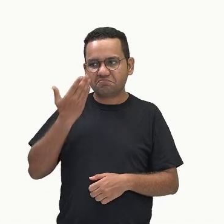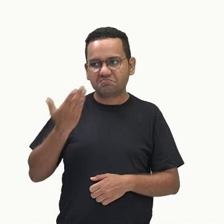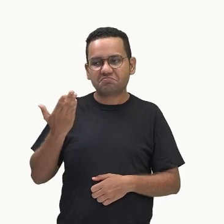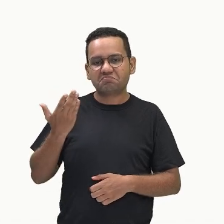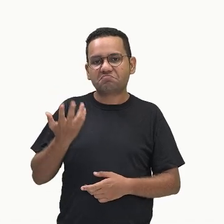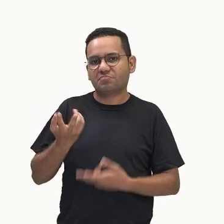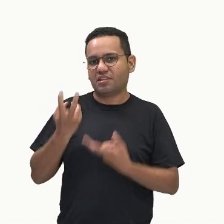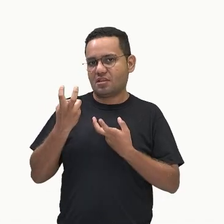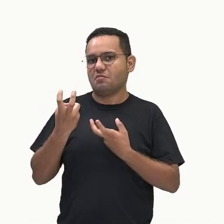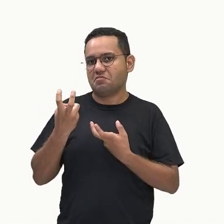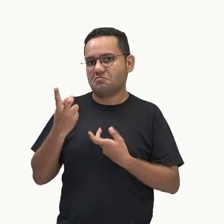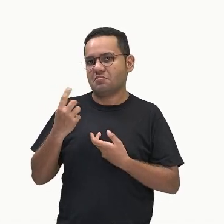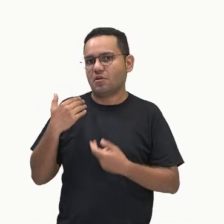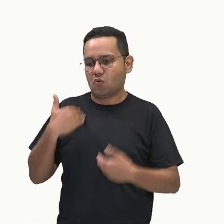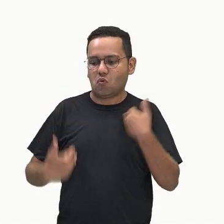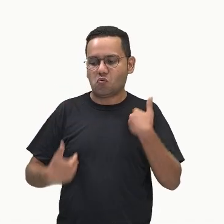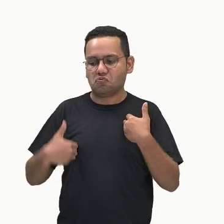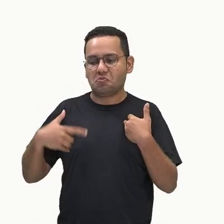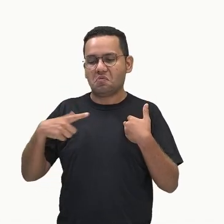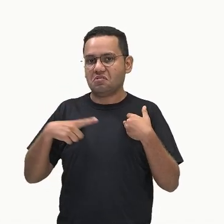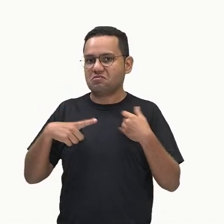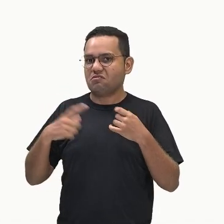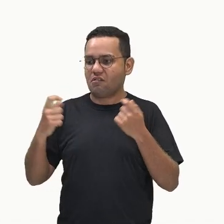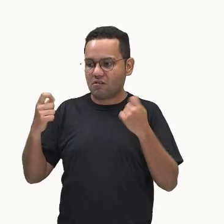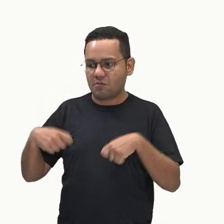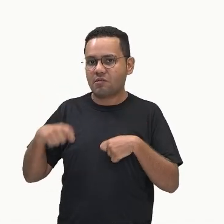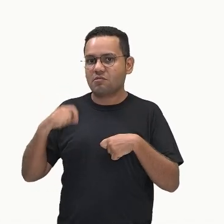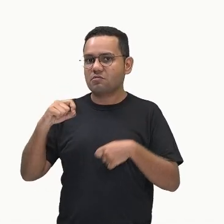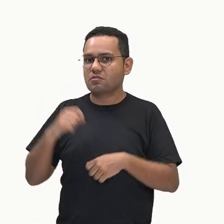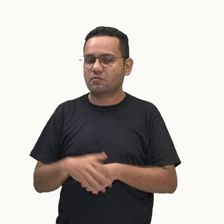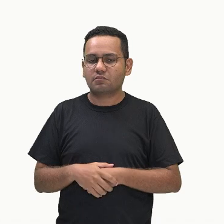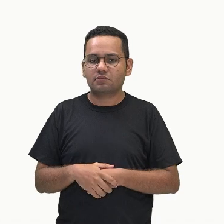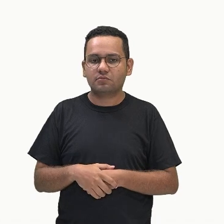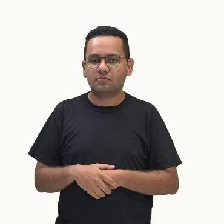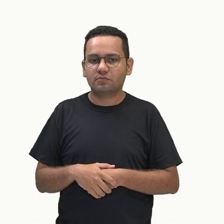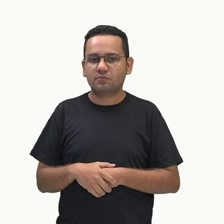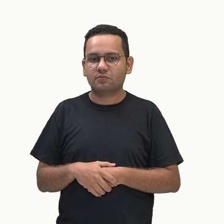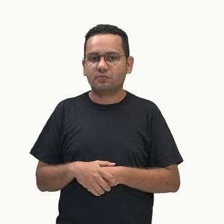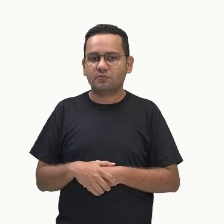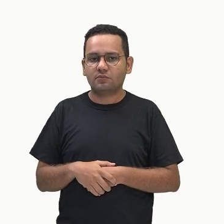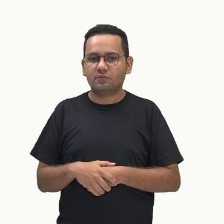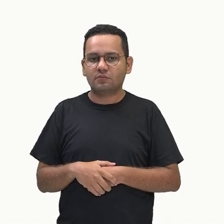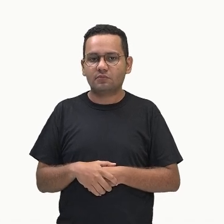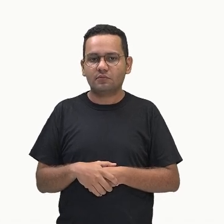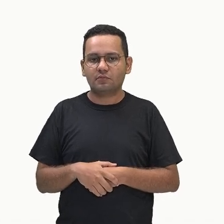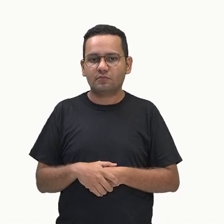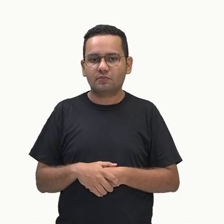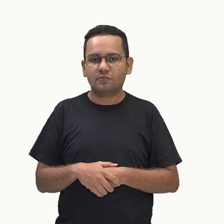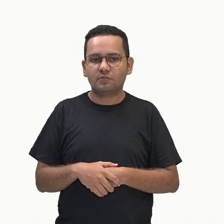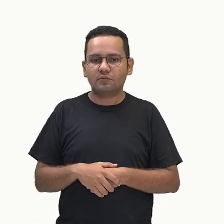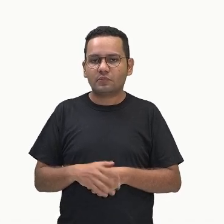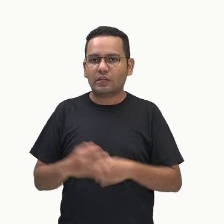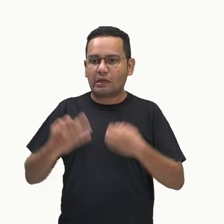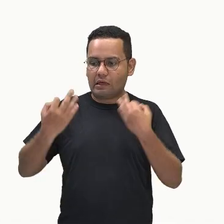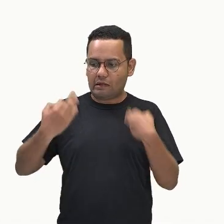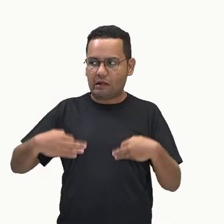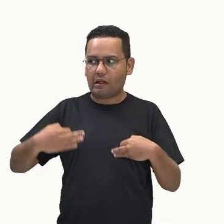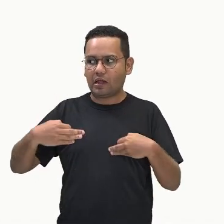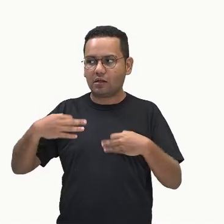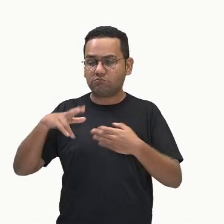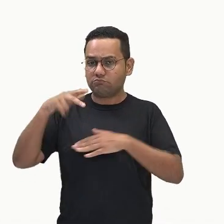nosso corpo tem, de se manter ereto e da produção